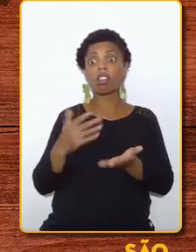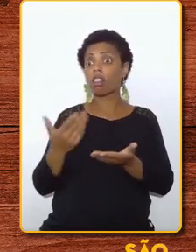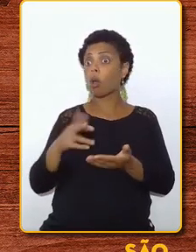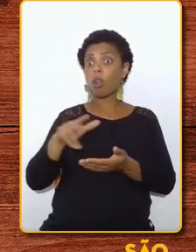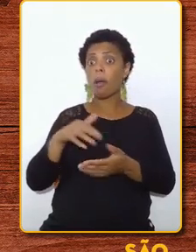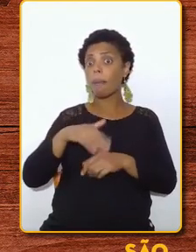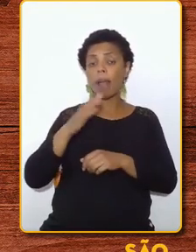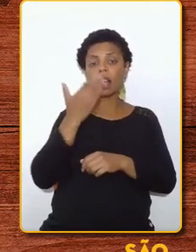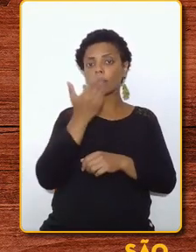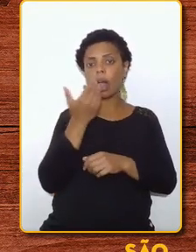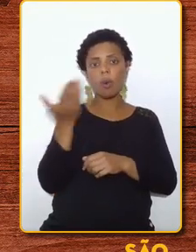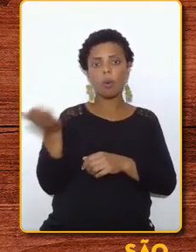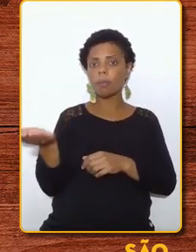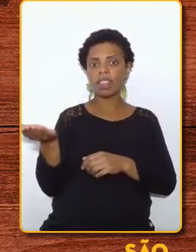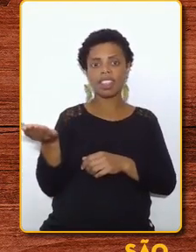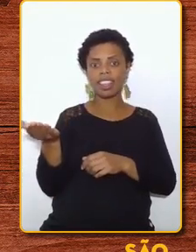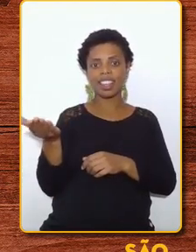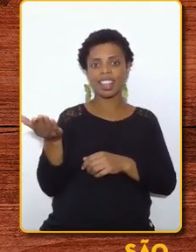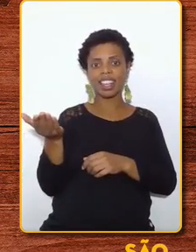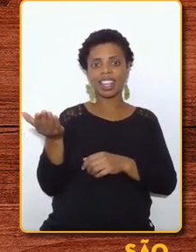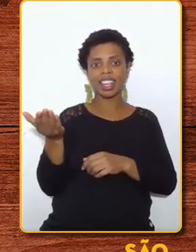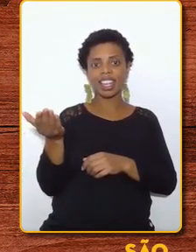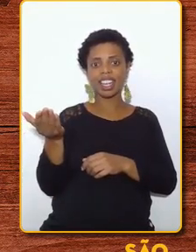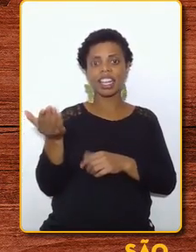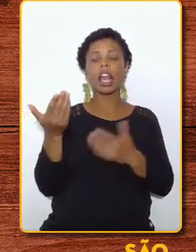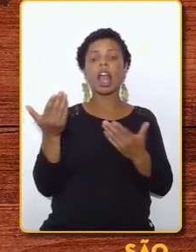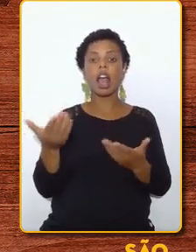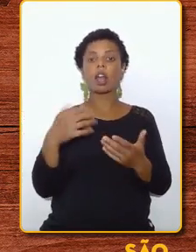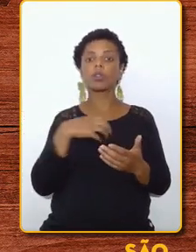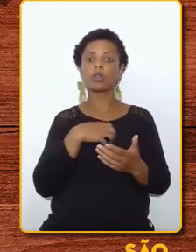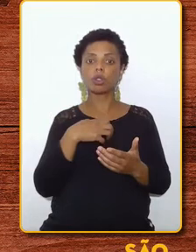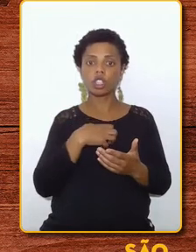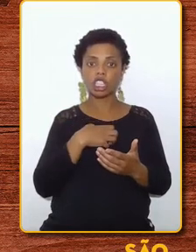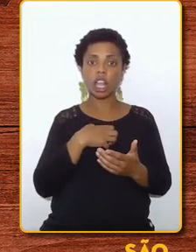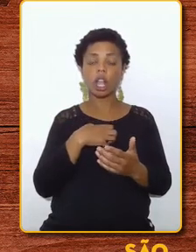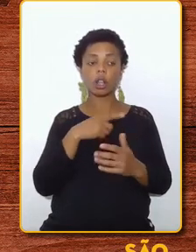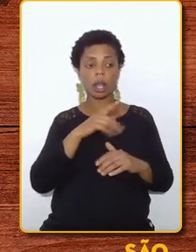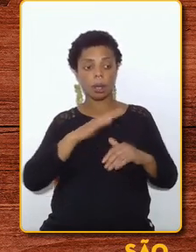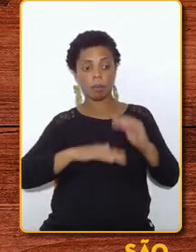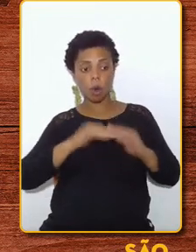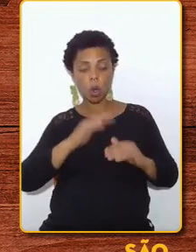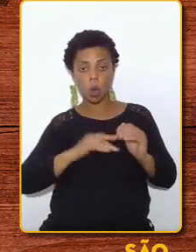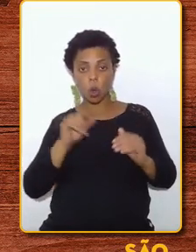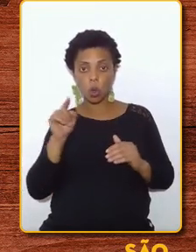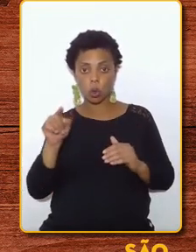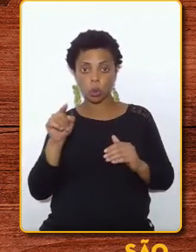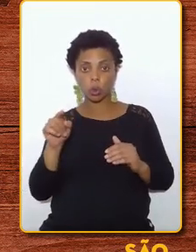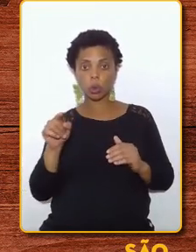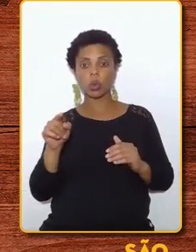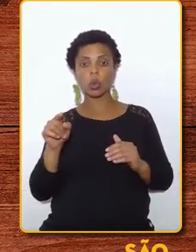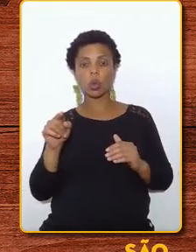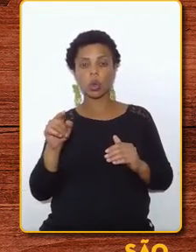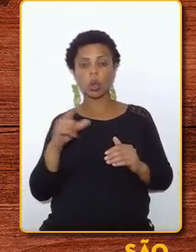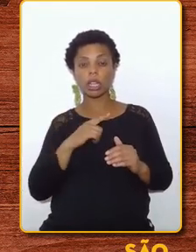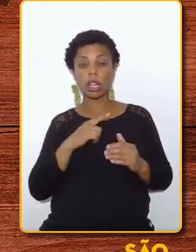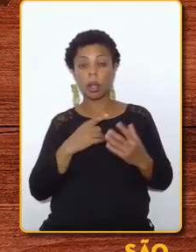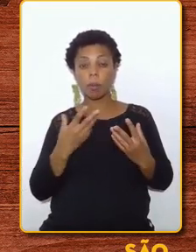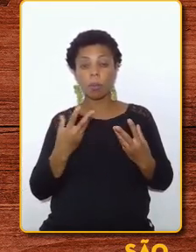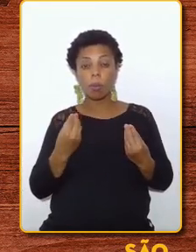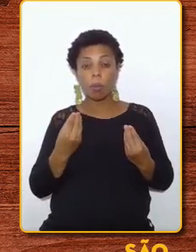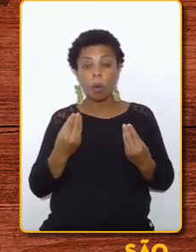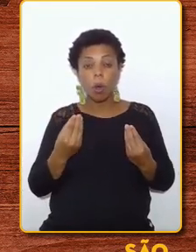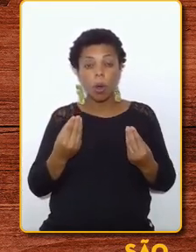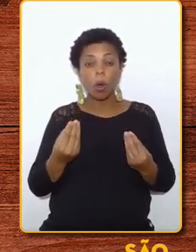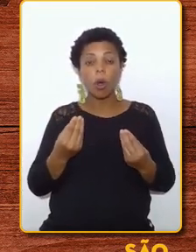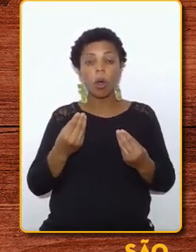corpo como alimento, e do jeito que ele é produzido, com a quantidade gigantesca de aditivos